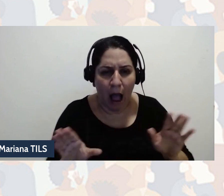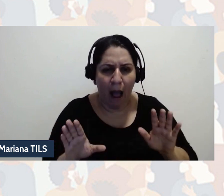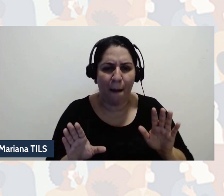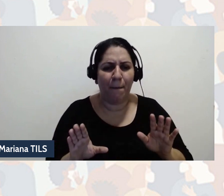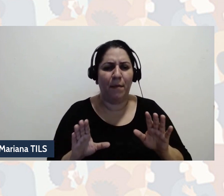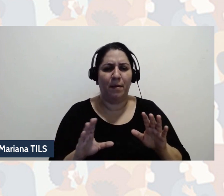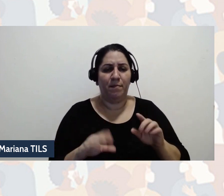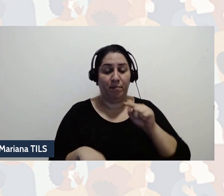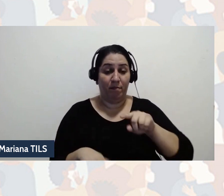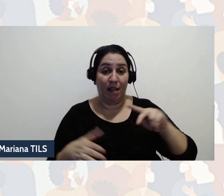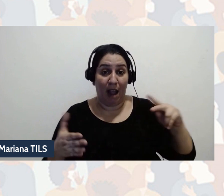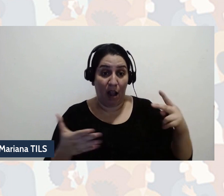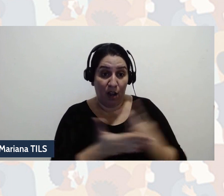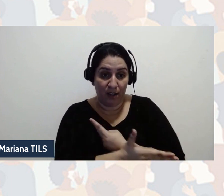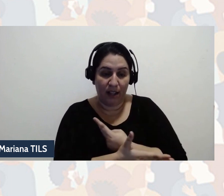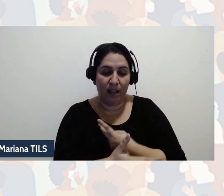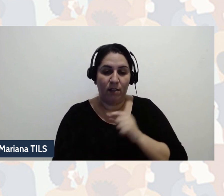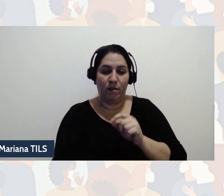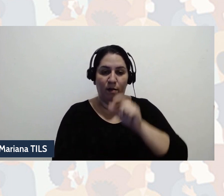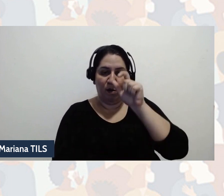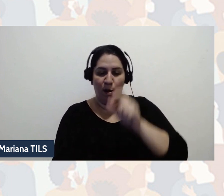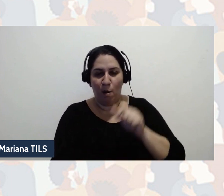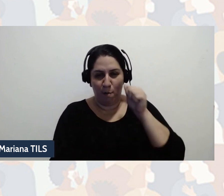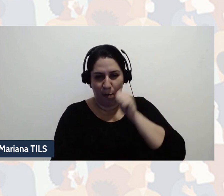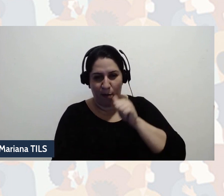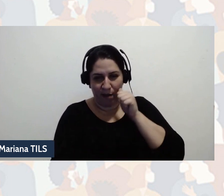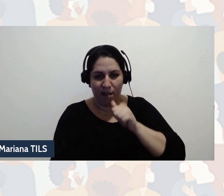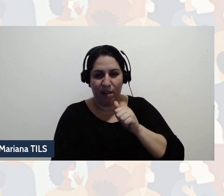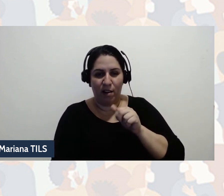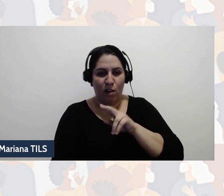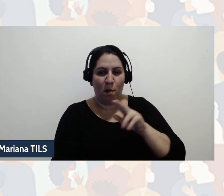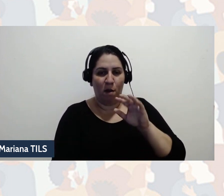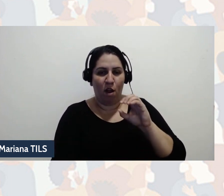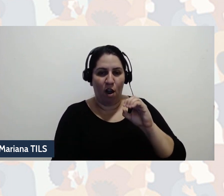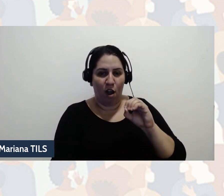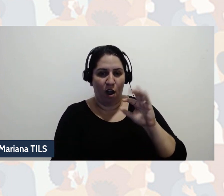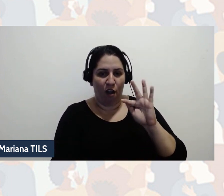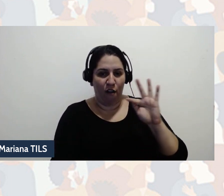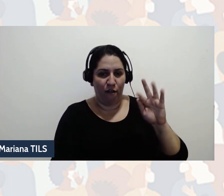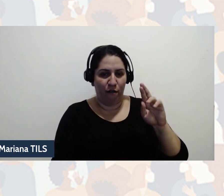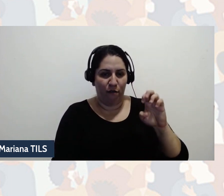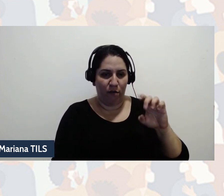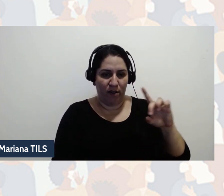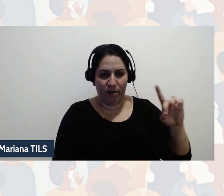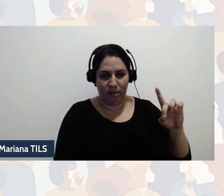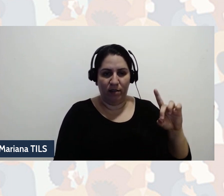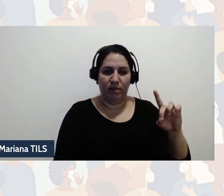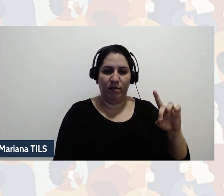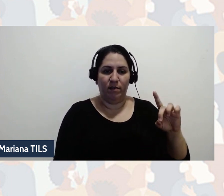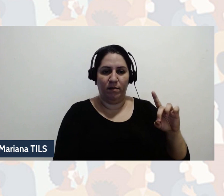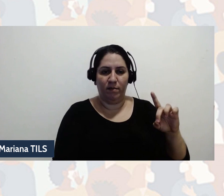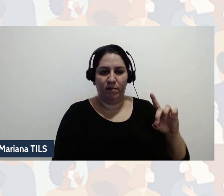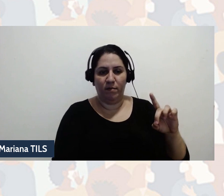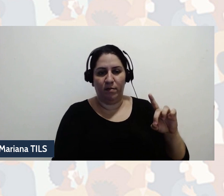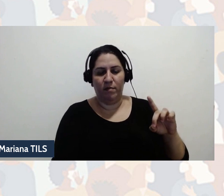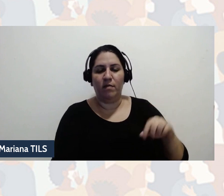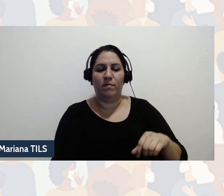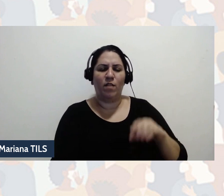Depois dessa catástrofe, a protagonista, que depois se chamará Offred, né? Offred, G-Fred,